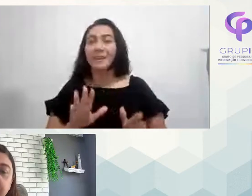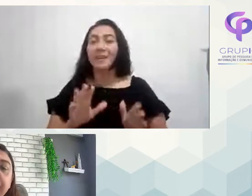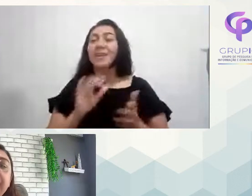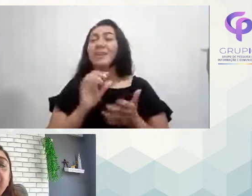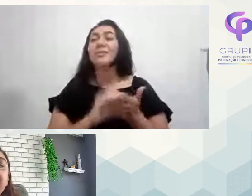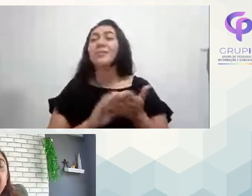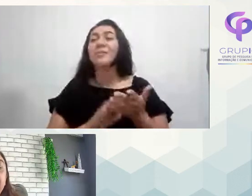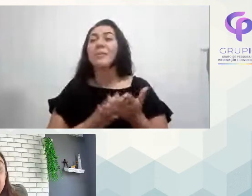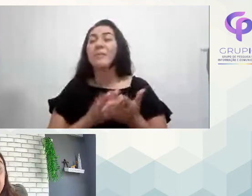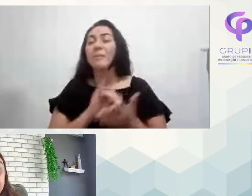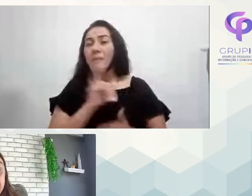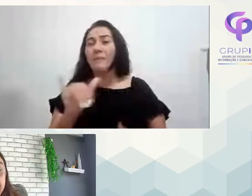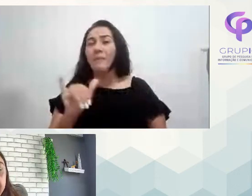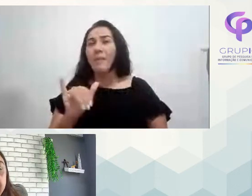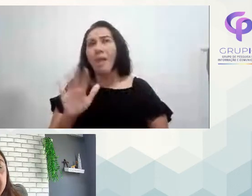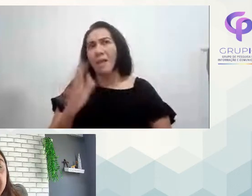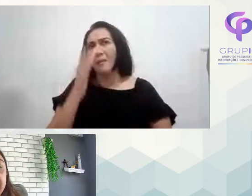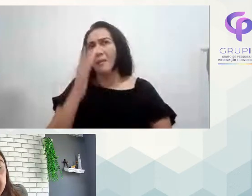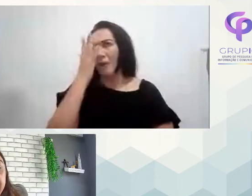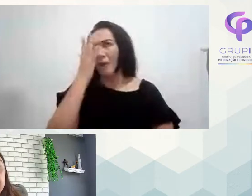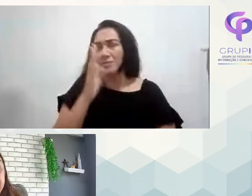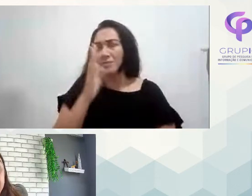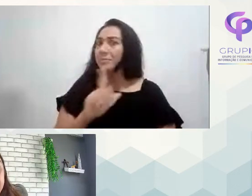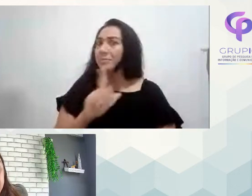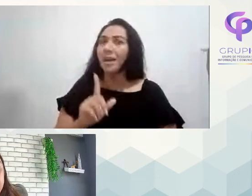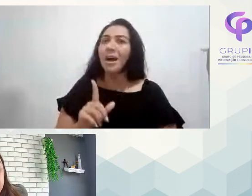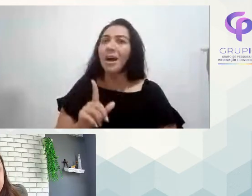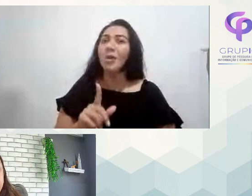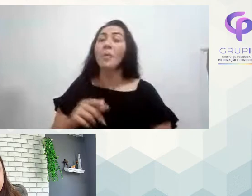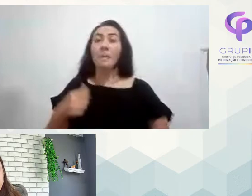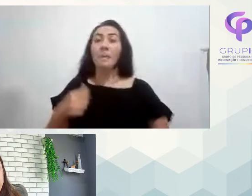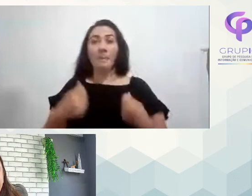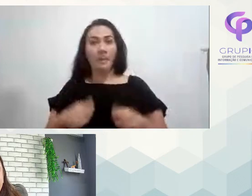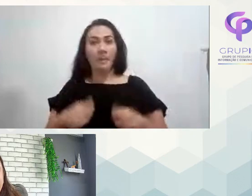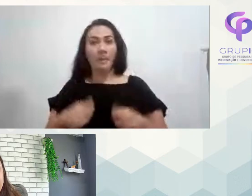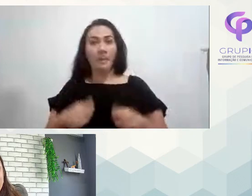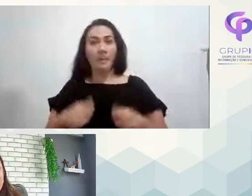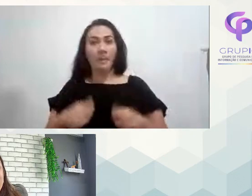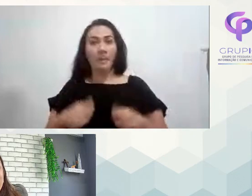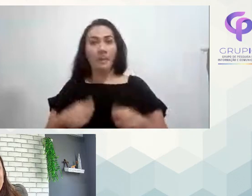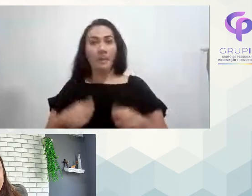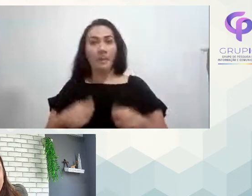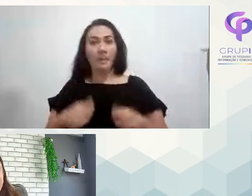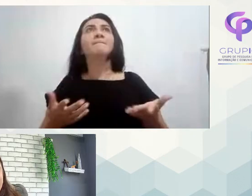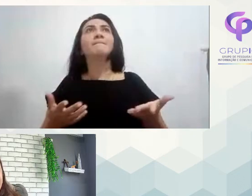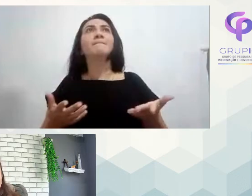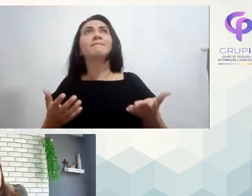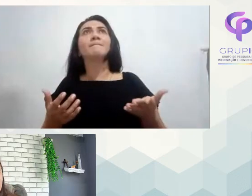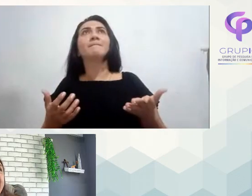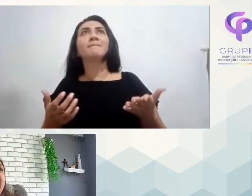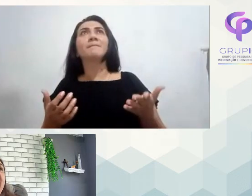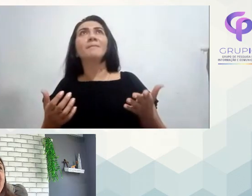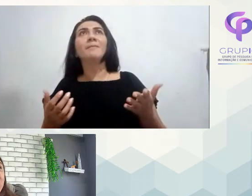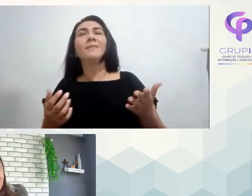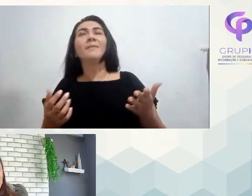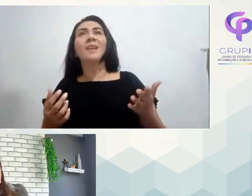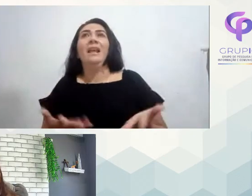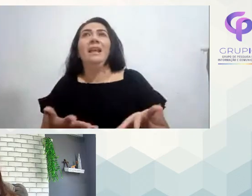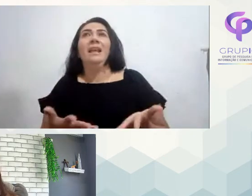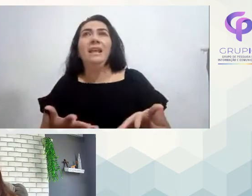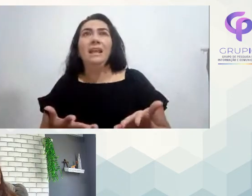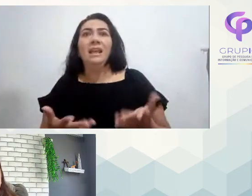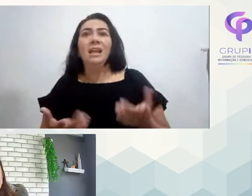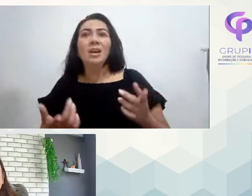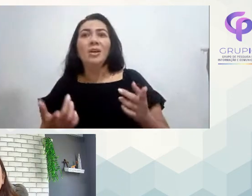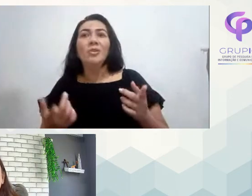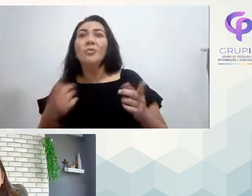precisa sim, se empenhar e muito, mas que no final o resultado vale a pena. Muito. Nossa, muito. Ainda mais quando